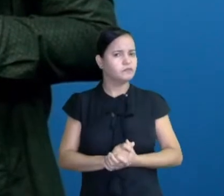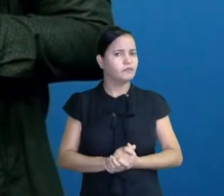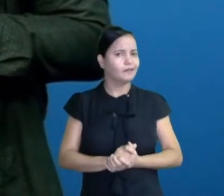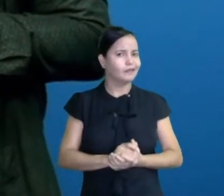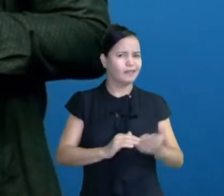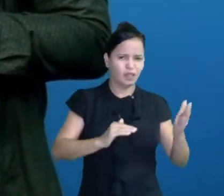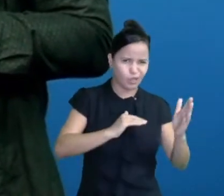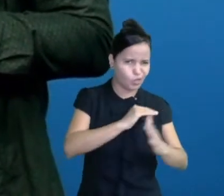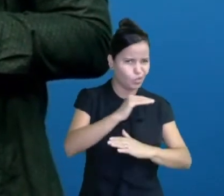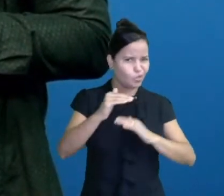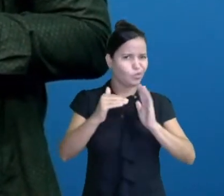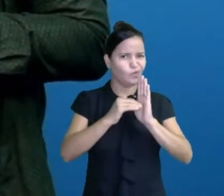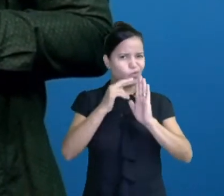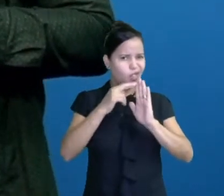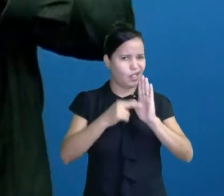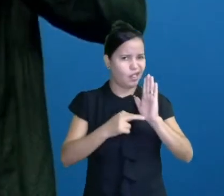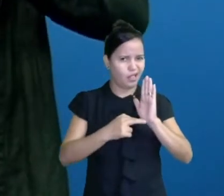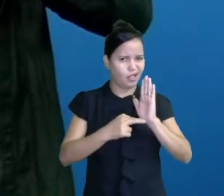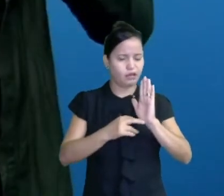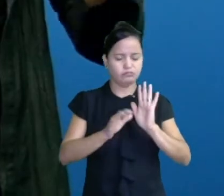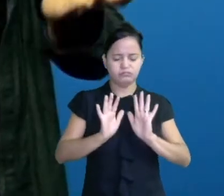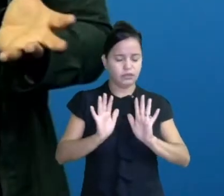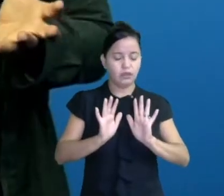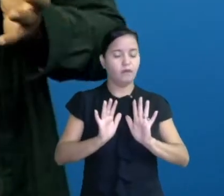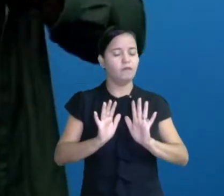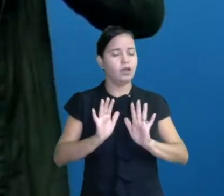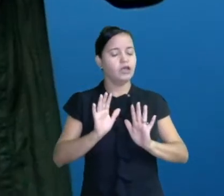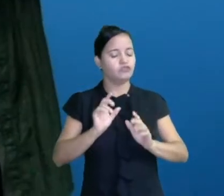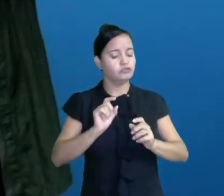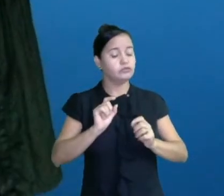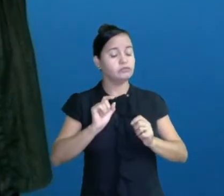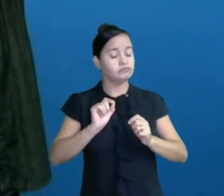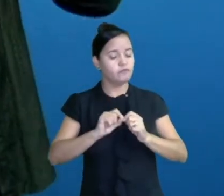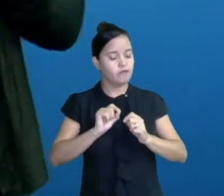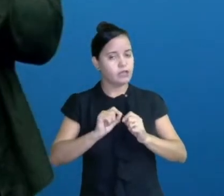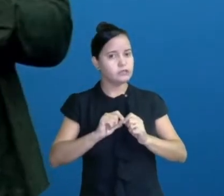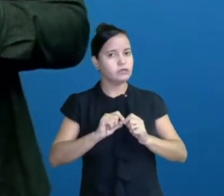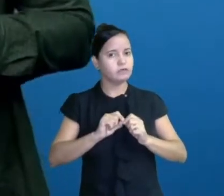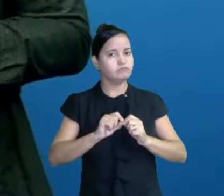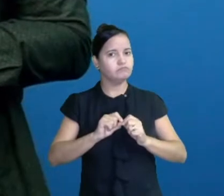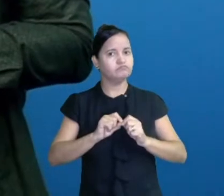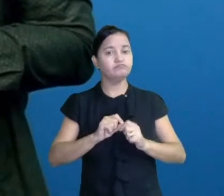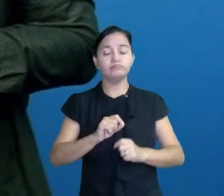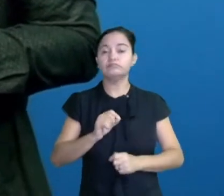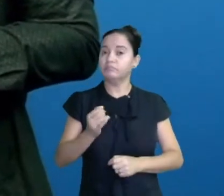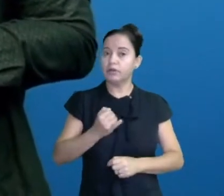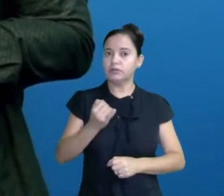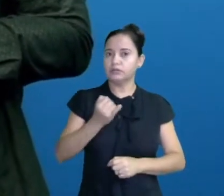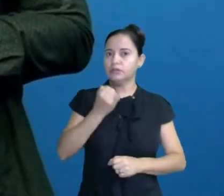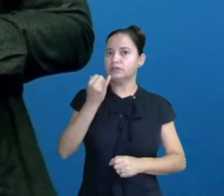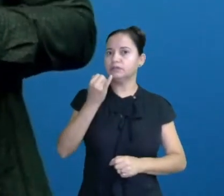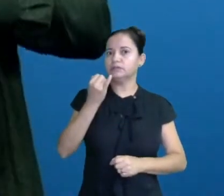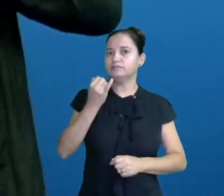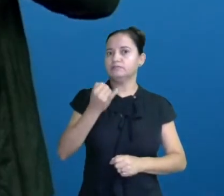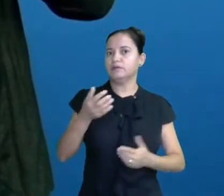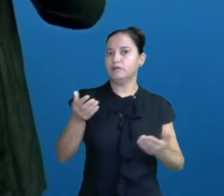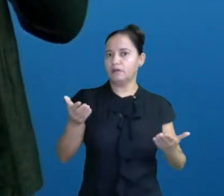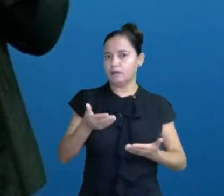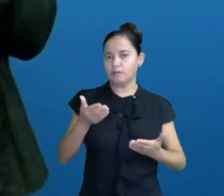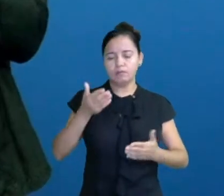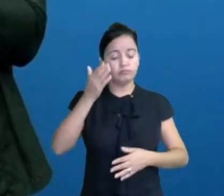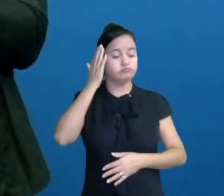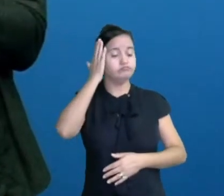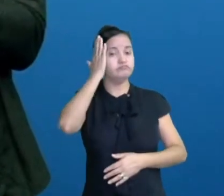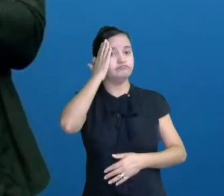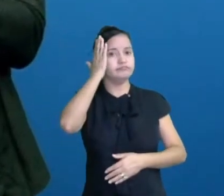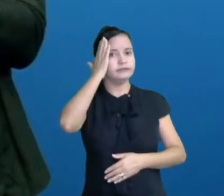para todo, essa regra é para todo mundo, tá? Mas na prática, tirando uma média geral, isso seria o primeiro momento da gente começar a entender